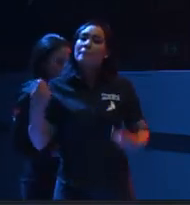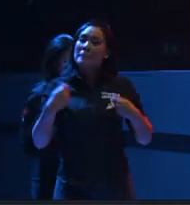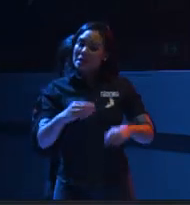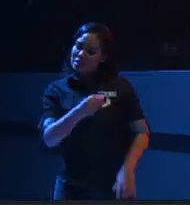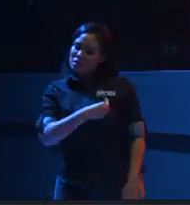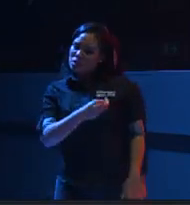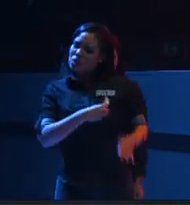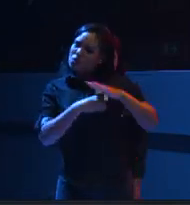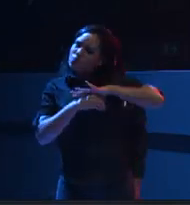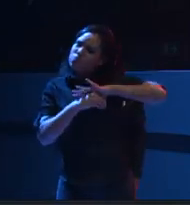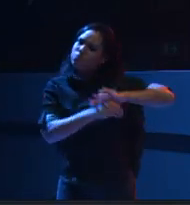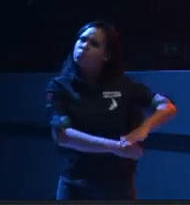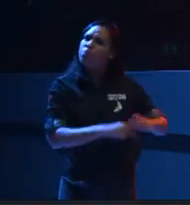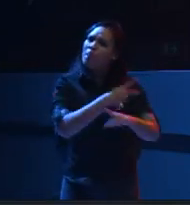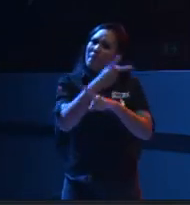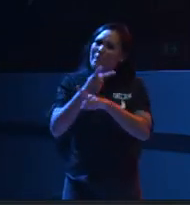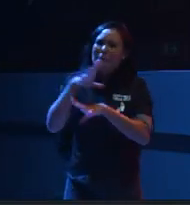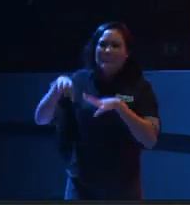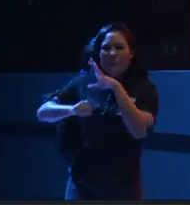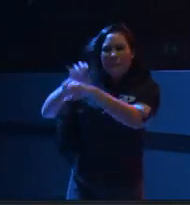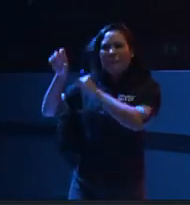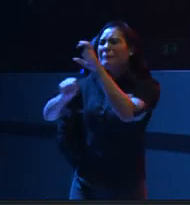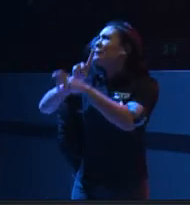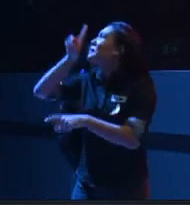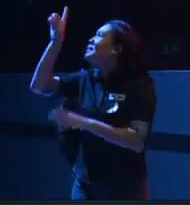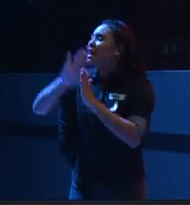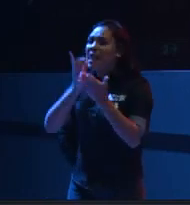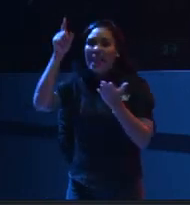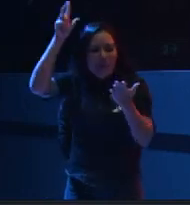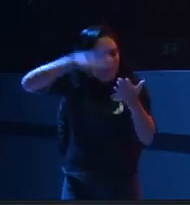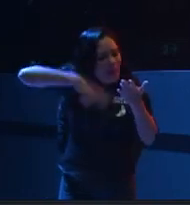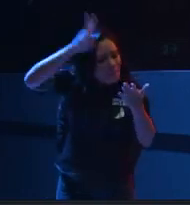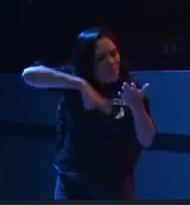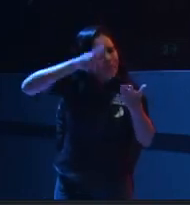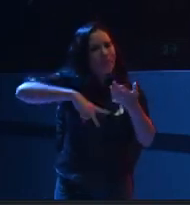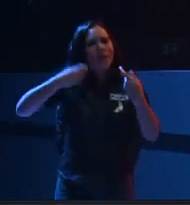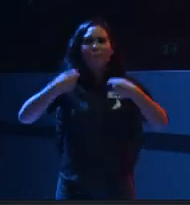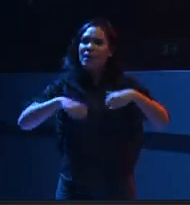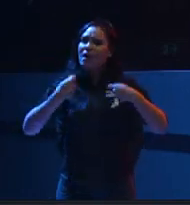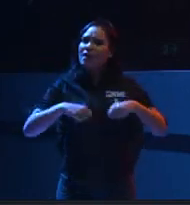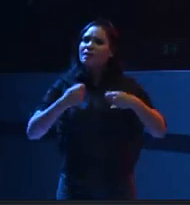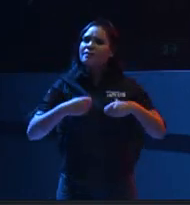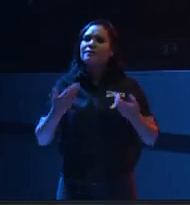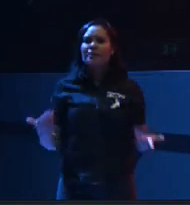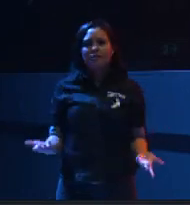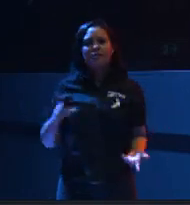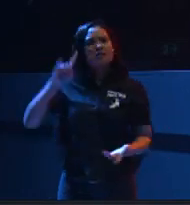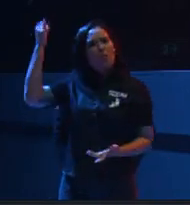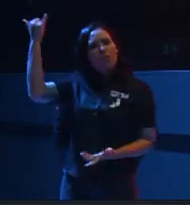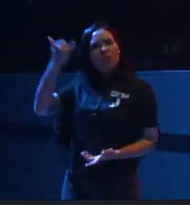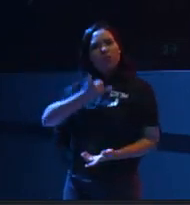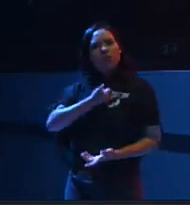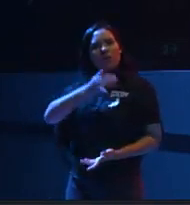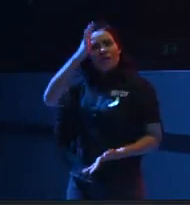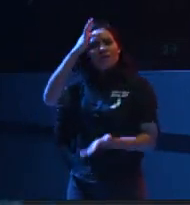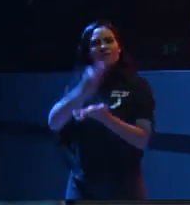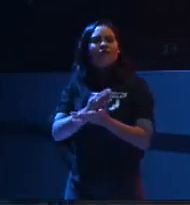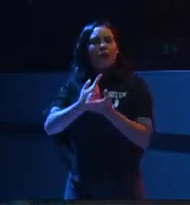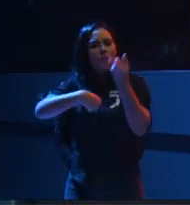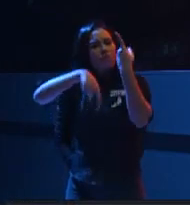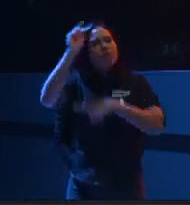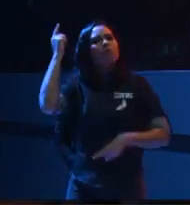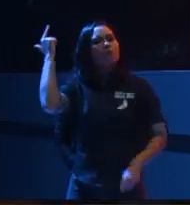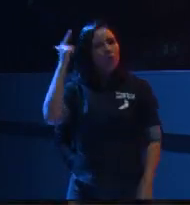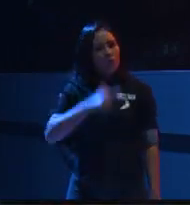pecado buscar a Deus Vamos ler bíblia é a palavra de Deus a fé vem pelo ouvir eo ouvir da palavra de Deus se